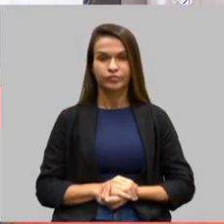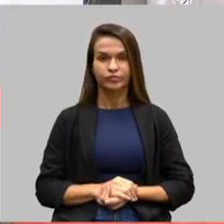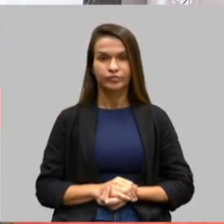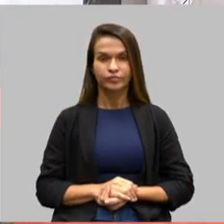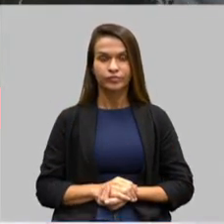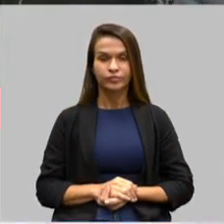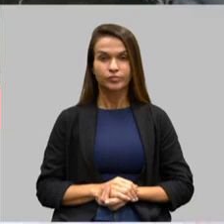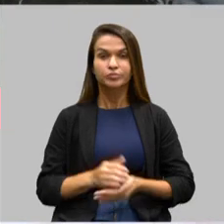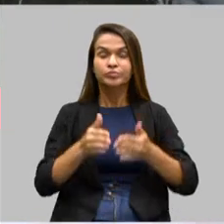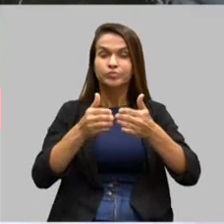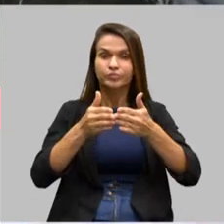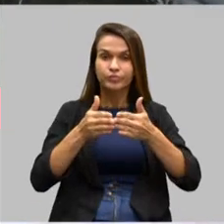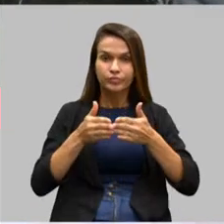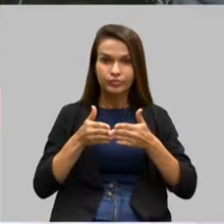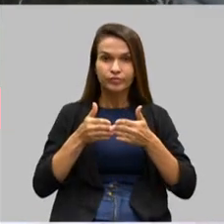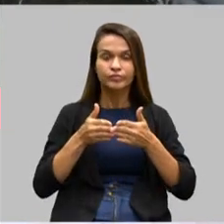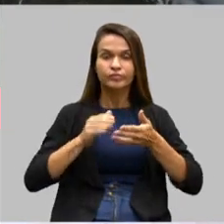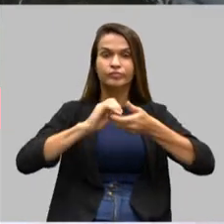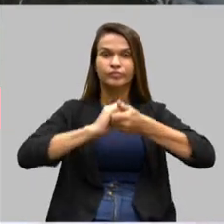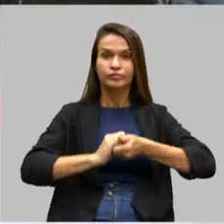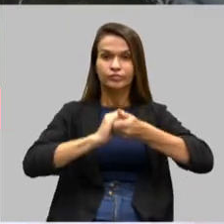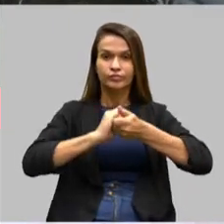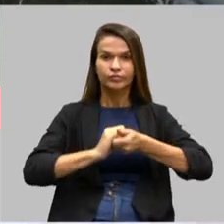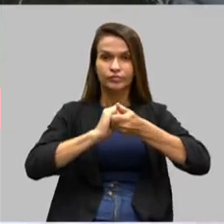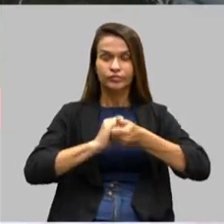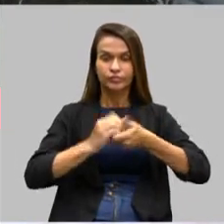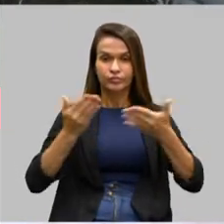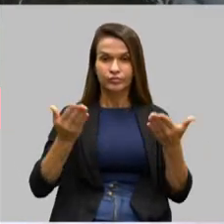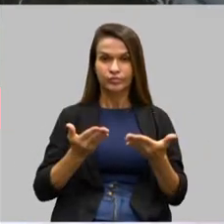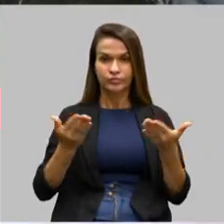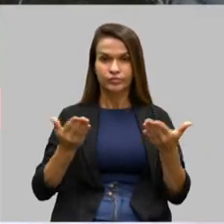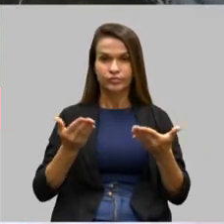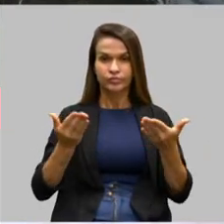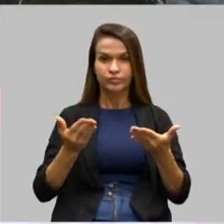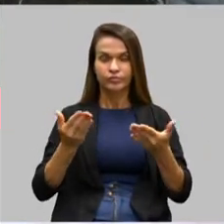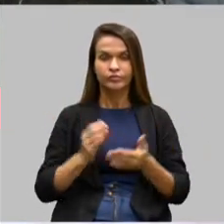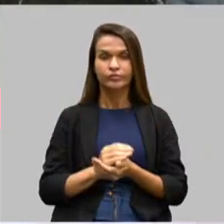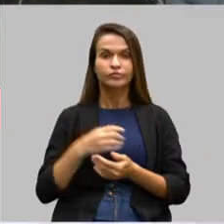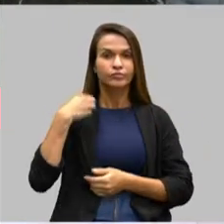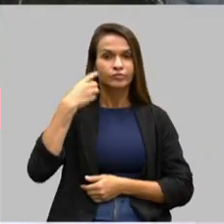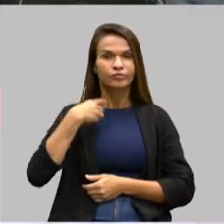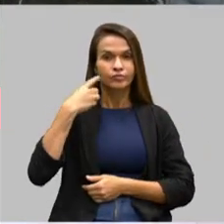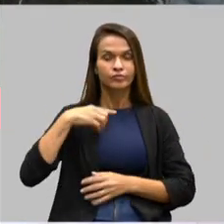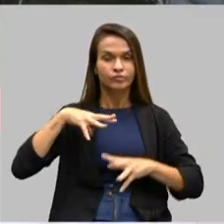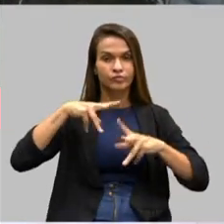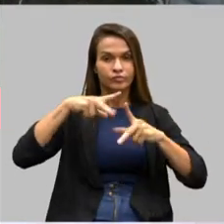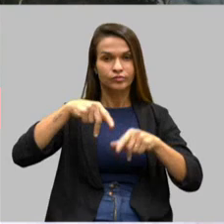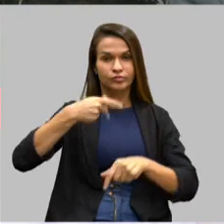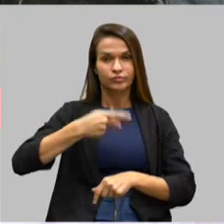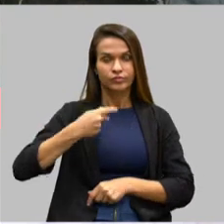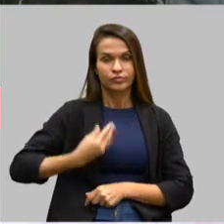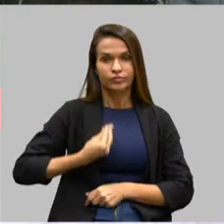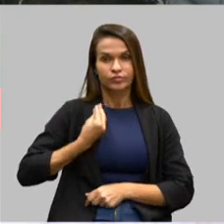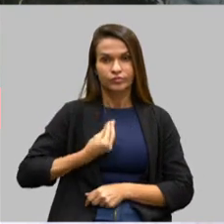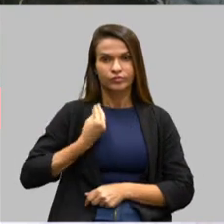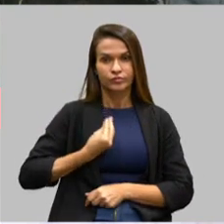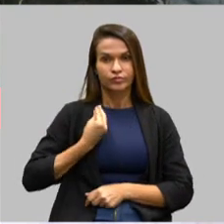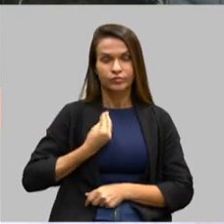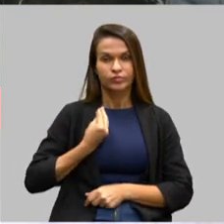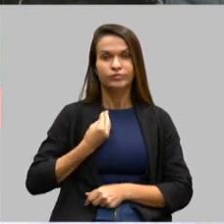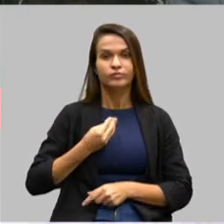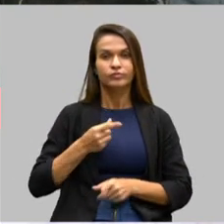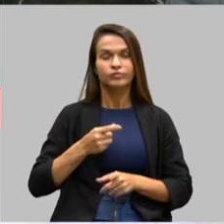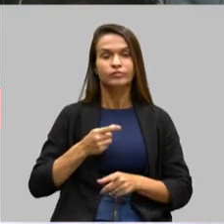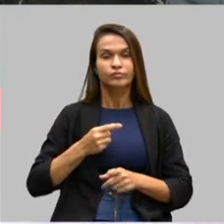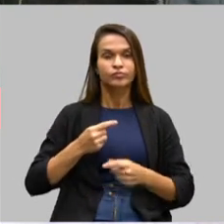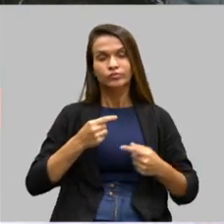Peço licença para cumprimentar neste momento as deputadas e deputados aqui presentes que se fazem presença numa